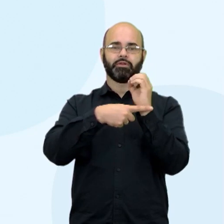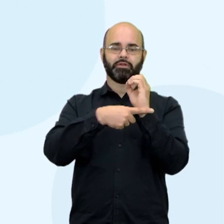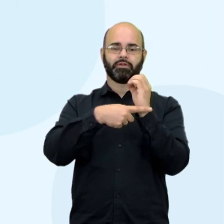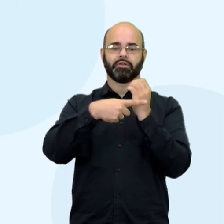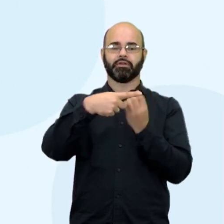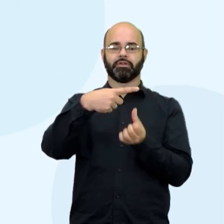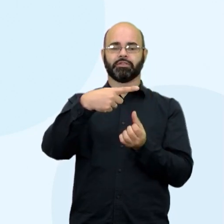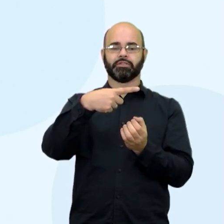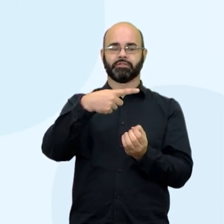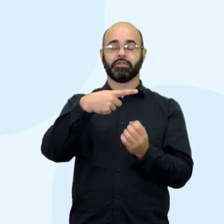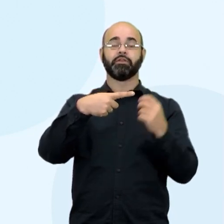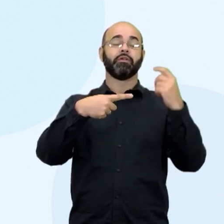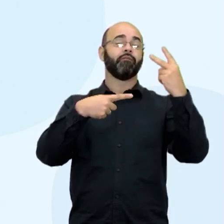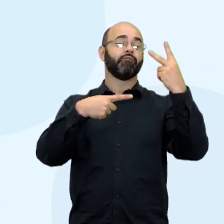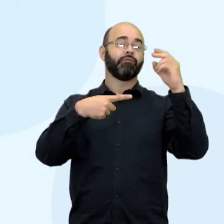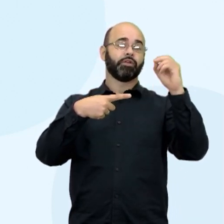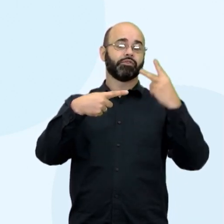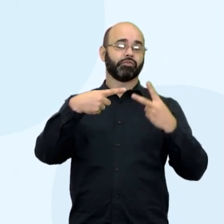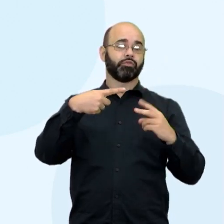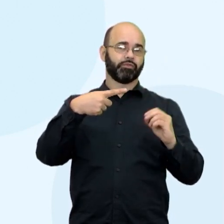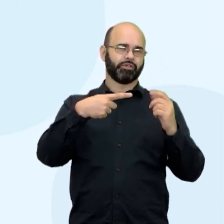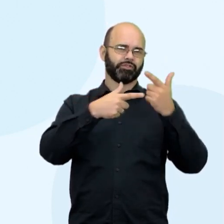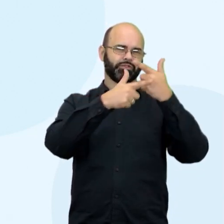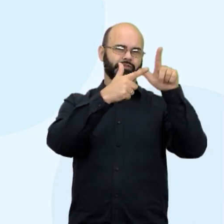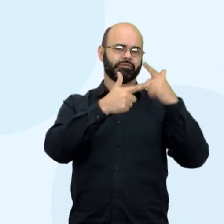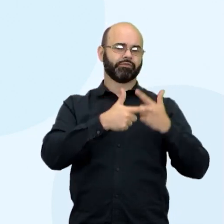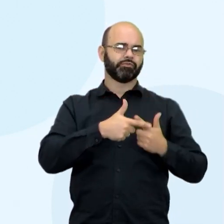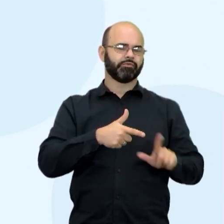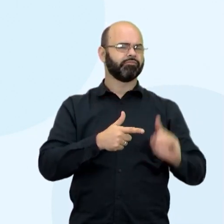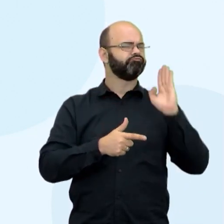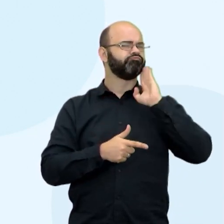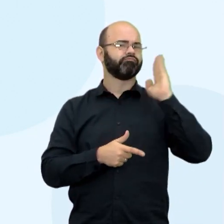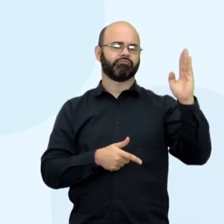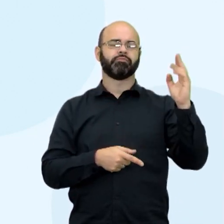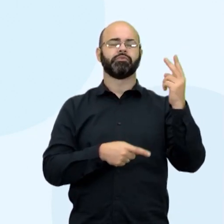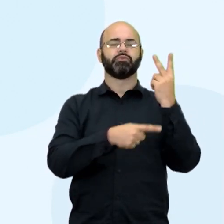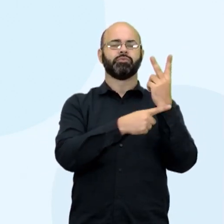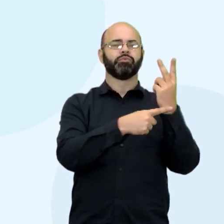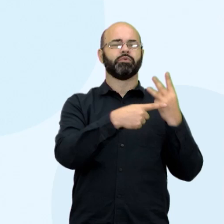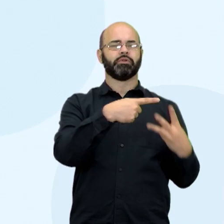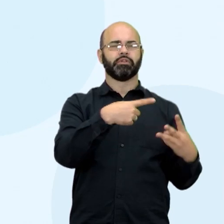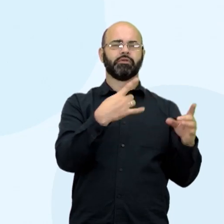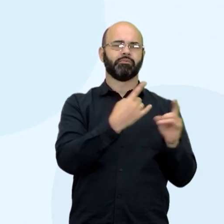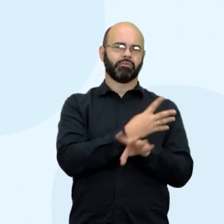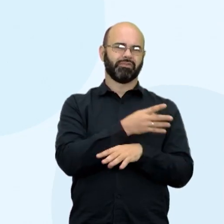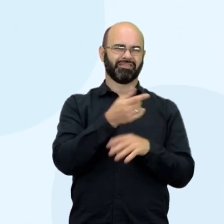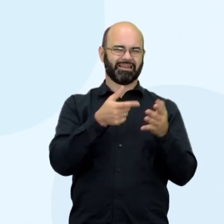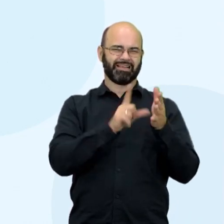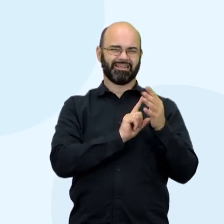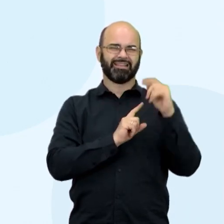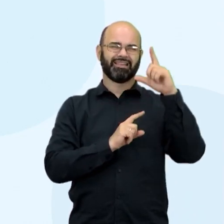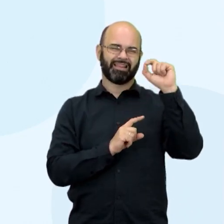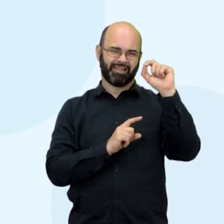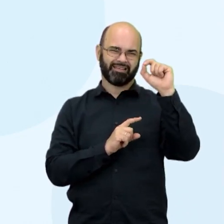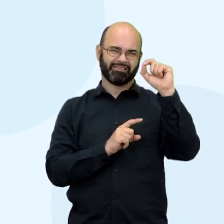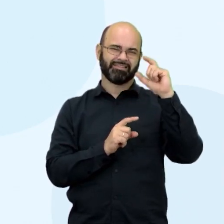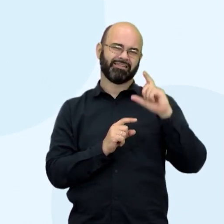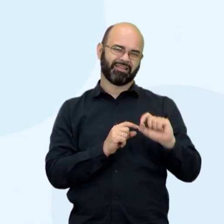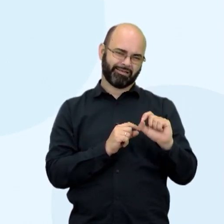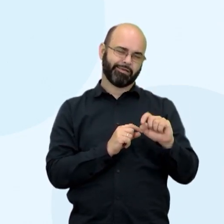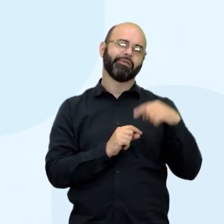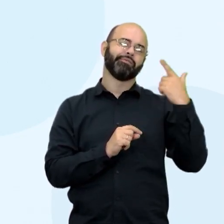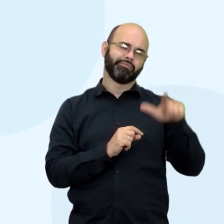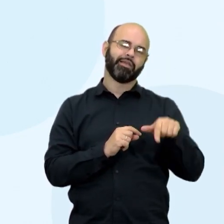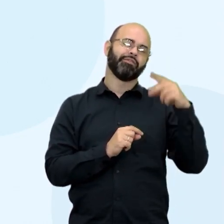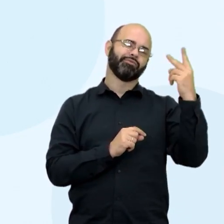20 por 10 e depois por 2, perdão, eu poderia dividir por 20 direto, né, Vivi? Eu poderia fazer várias